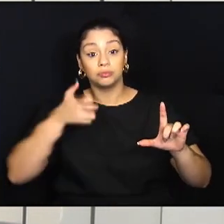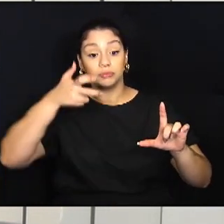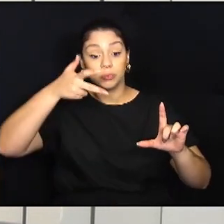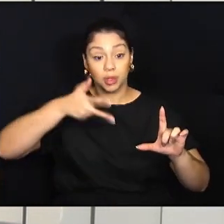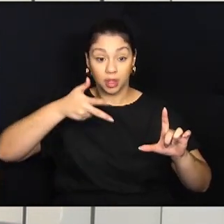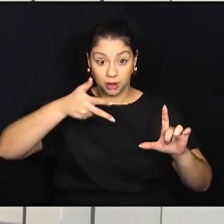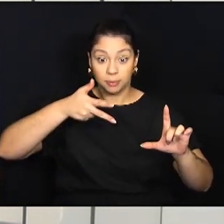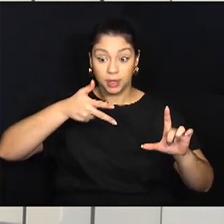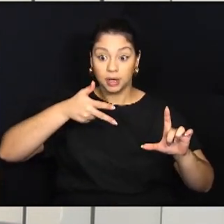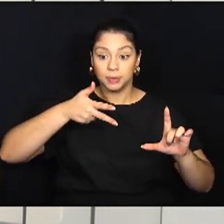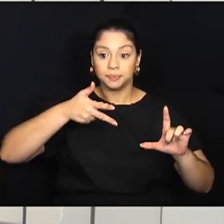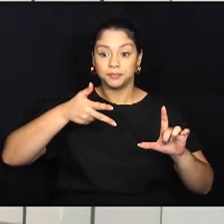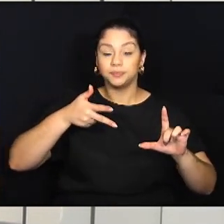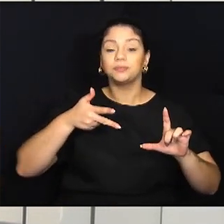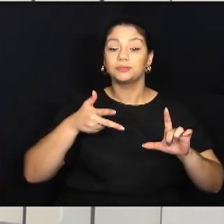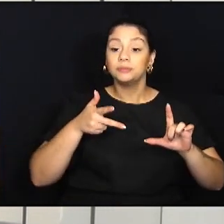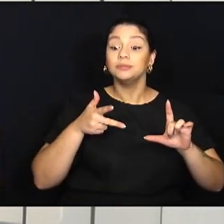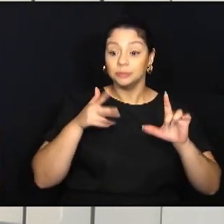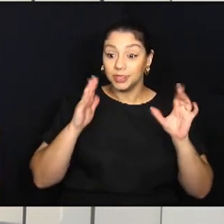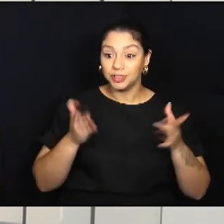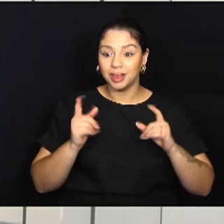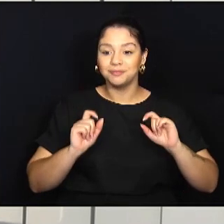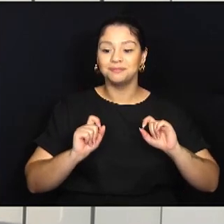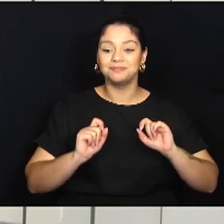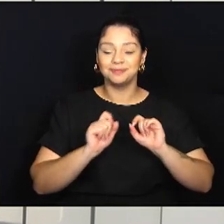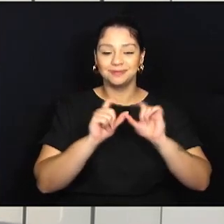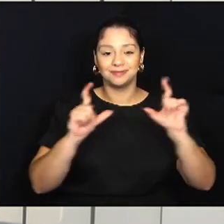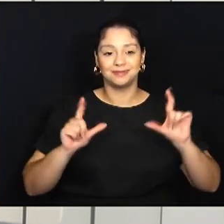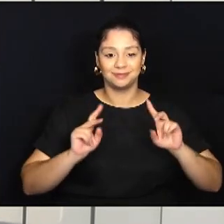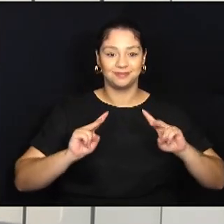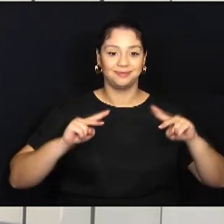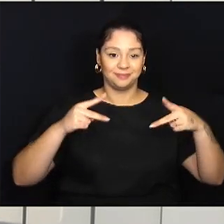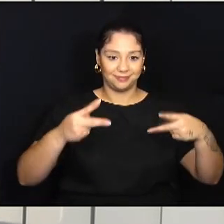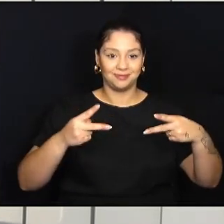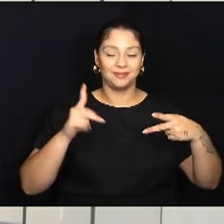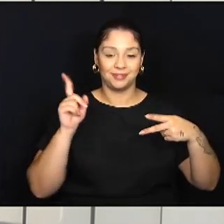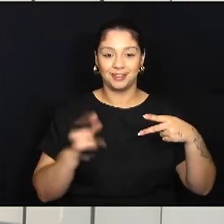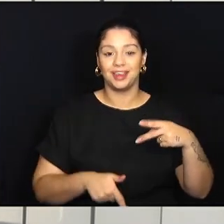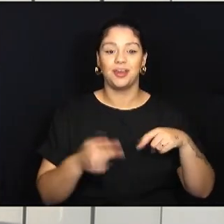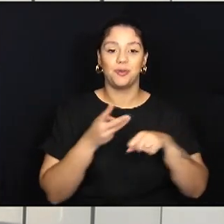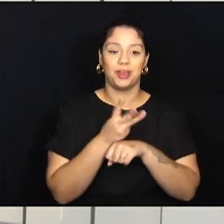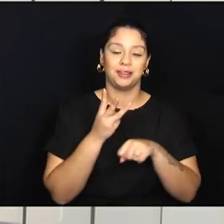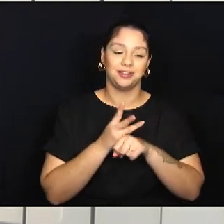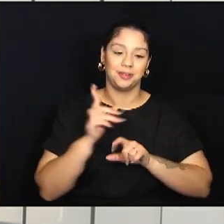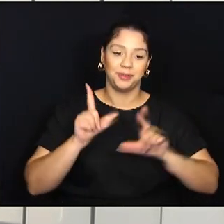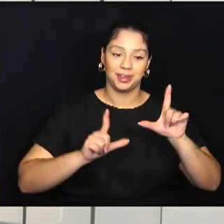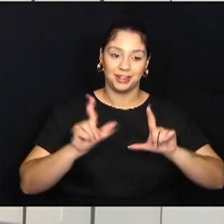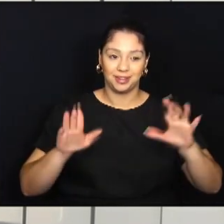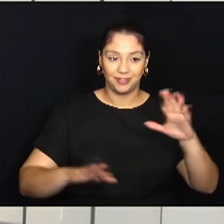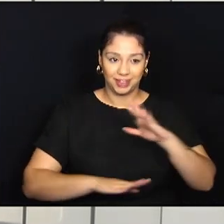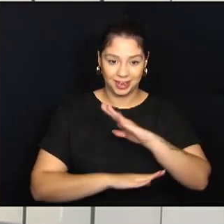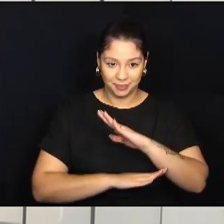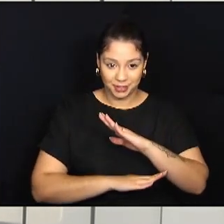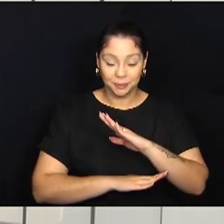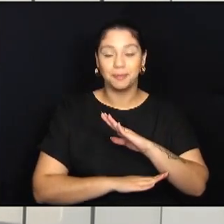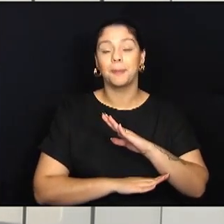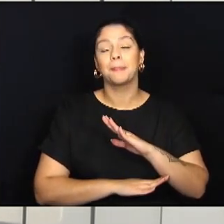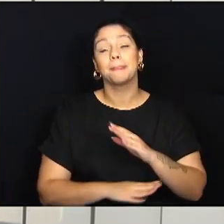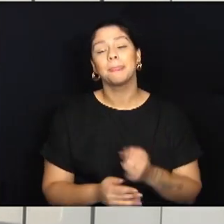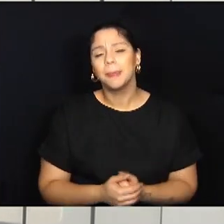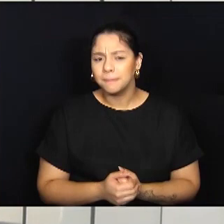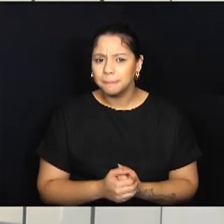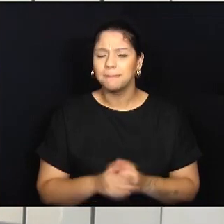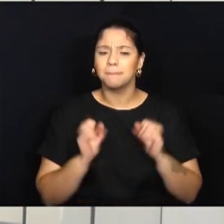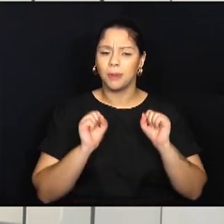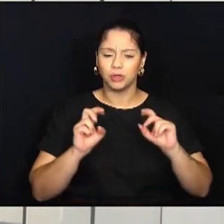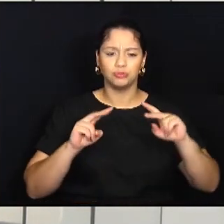ó. Você já vai ter acesso, já vai aparecer uma mensagem na tela do seu celular, o WhatsApp da TV Câmara Campinas. Você